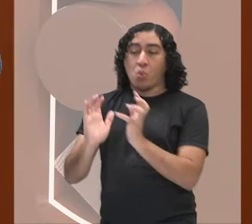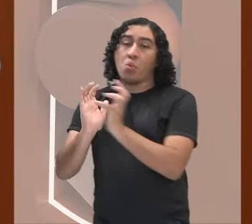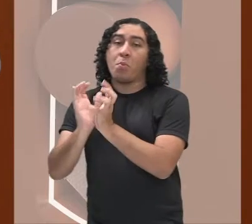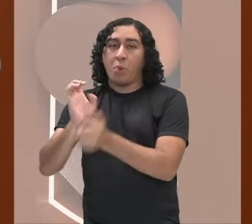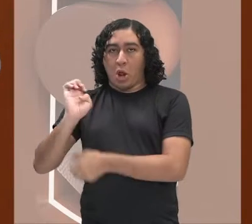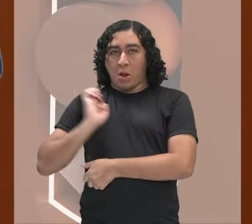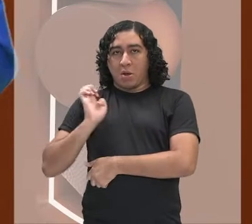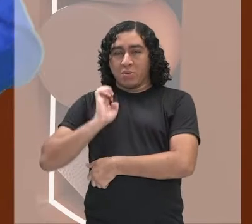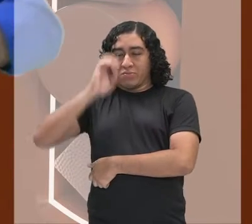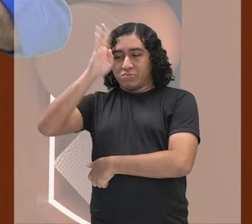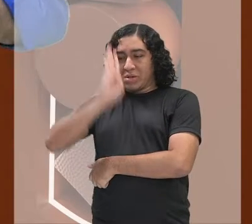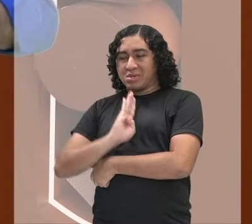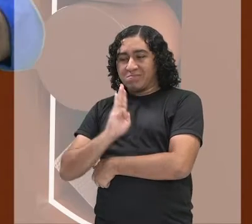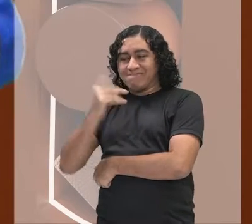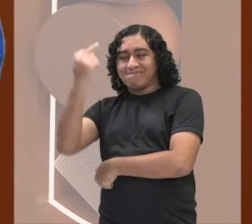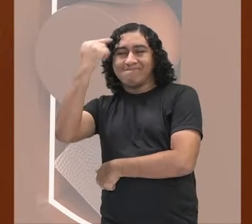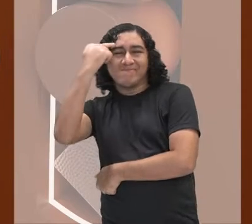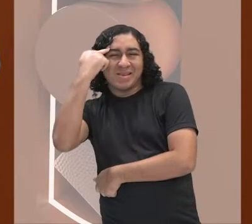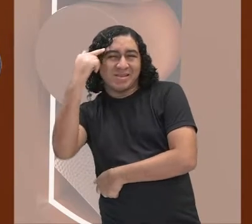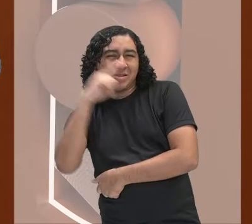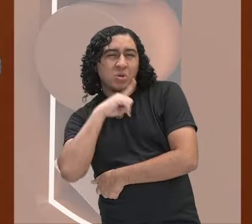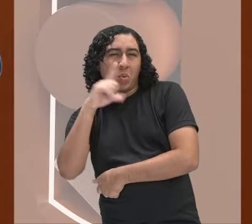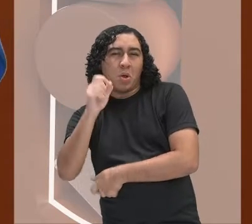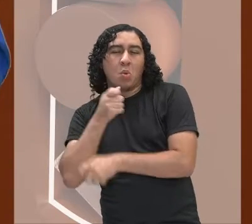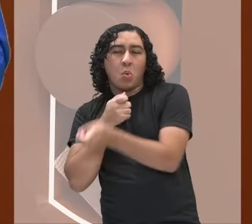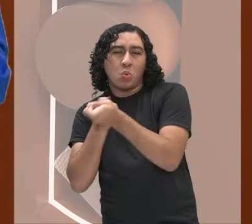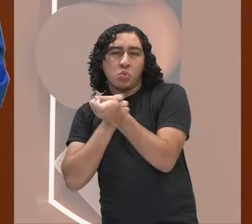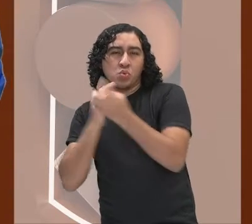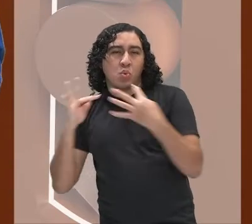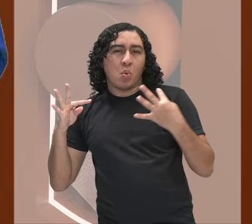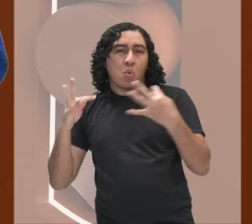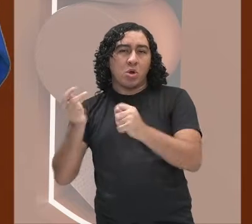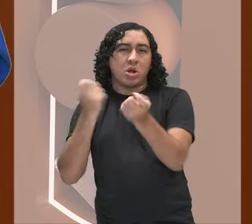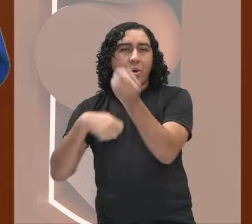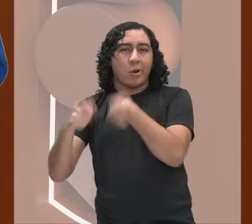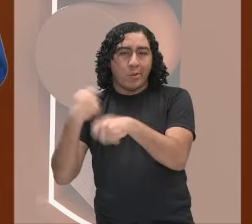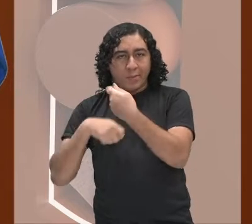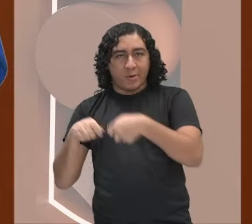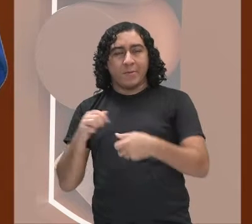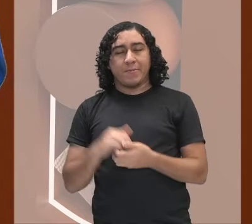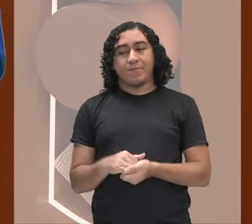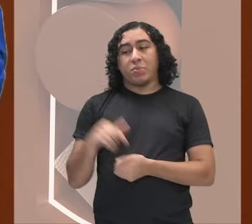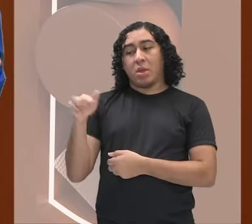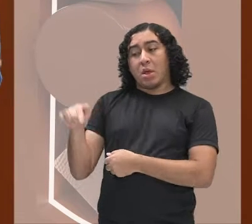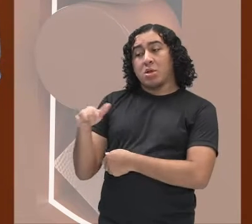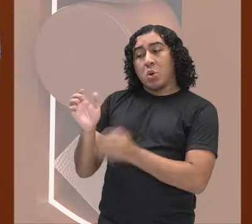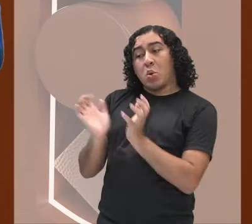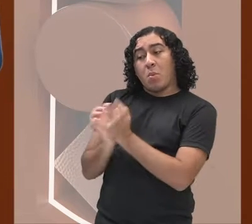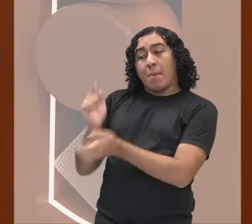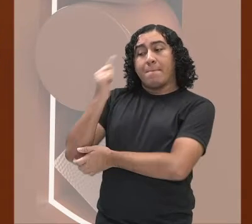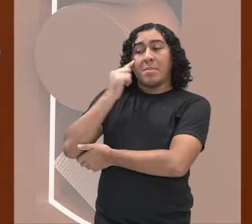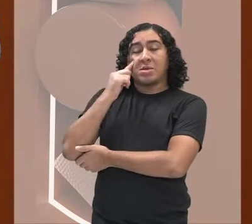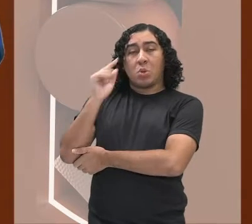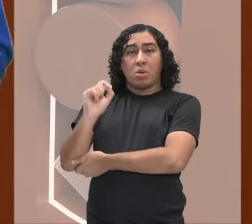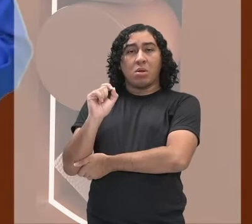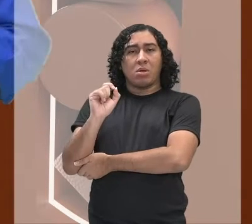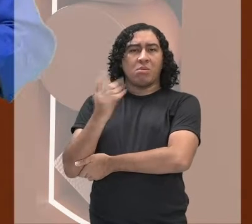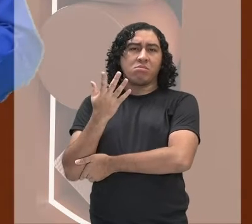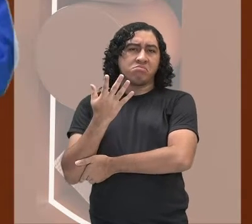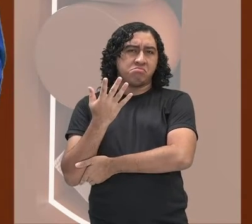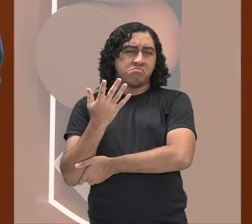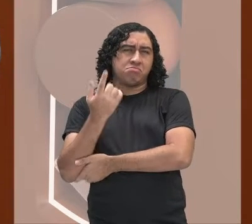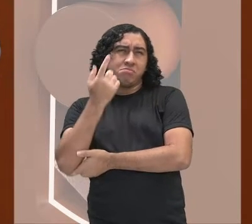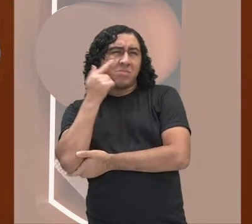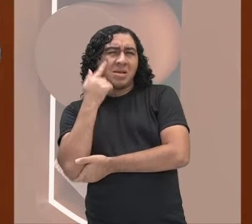brasileira, né, aqueles que tinham aqui o poder econômico, eles vão dizer o seguinte, ó, não dá para a